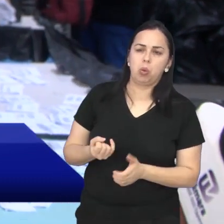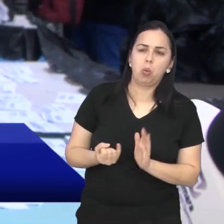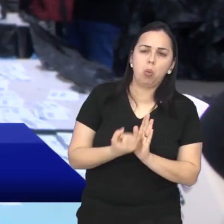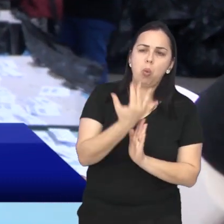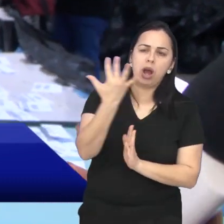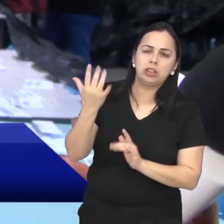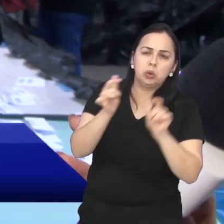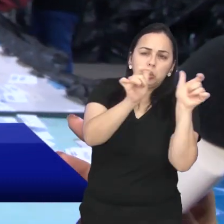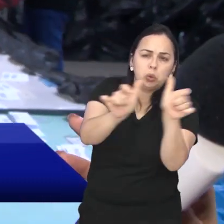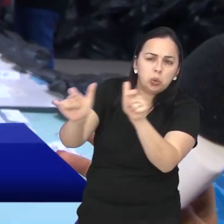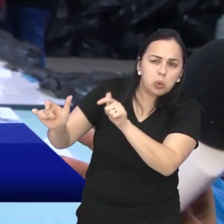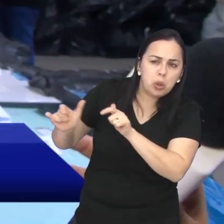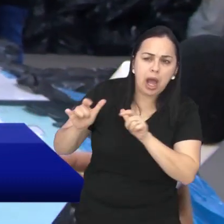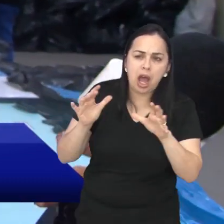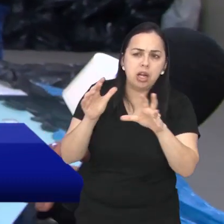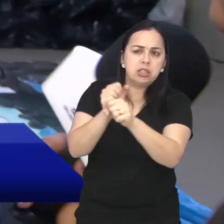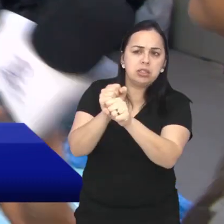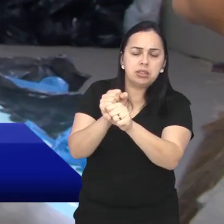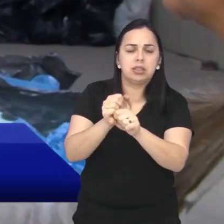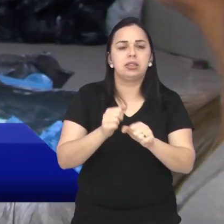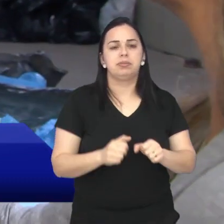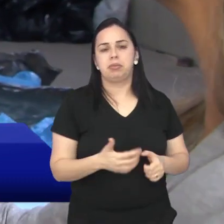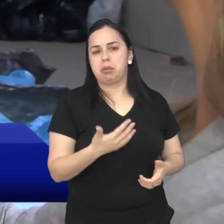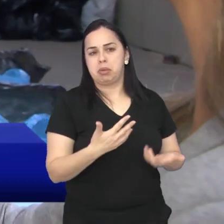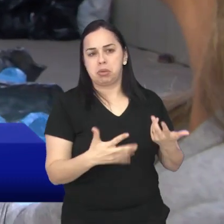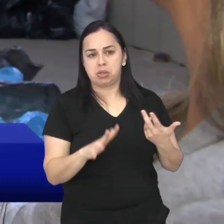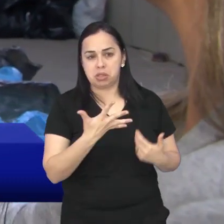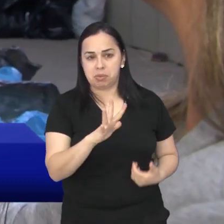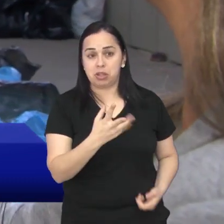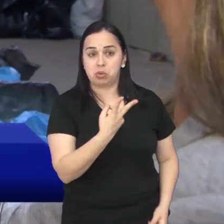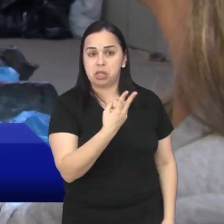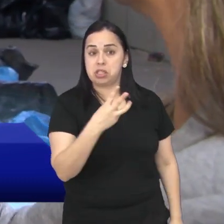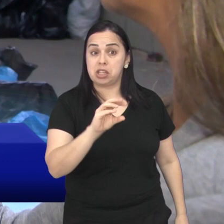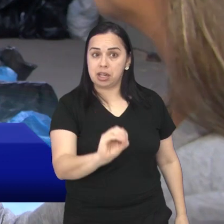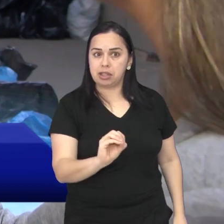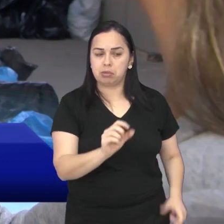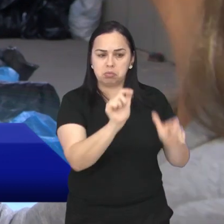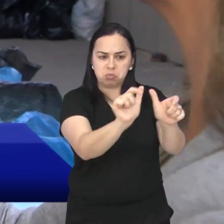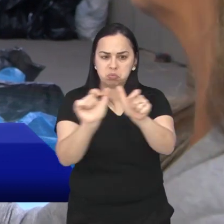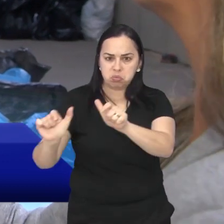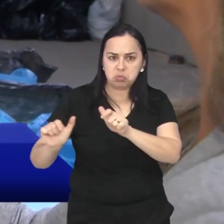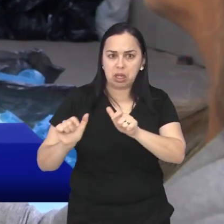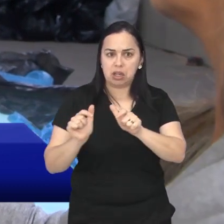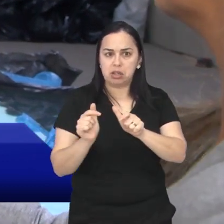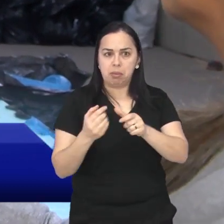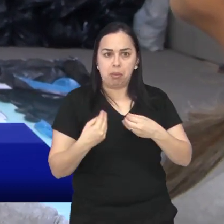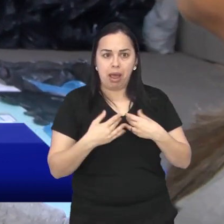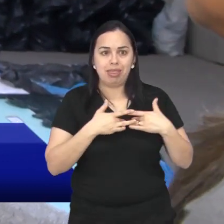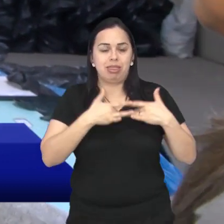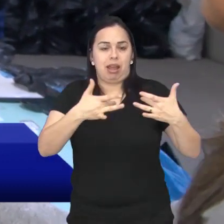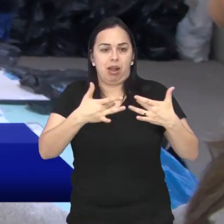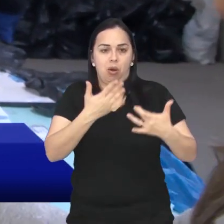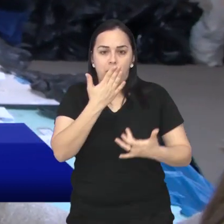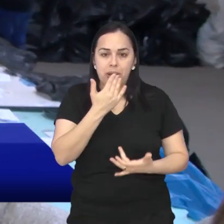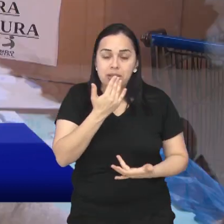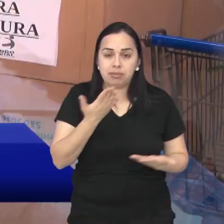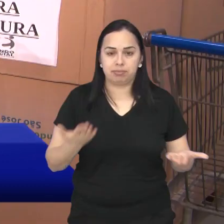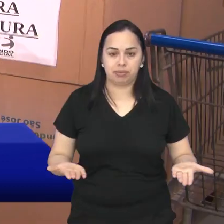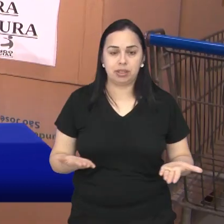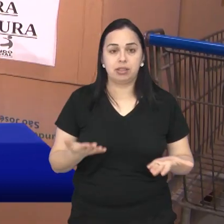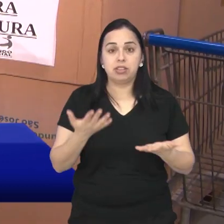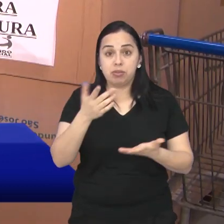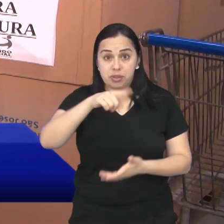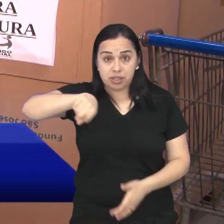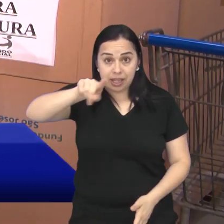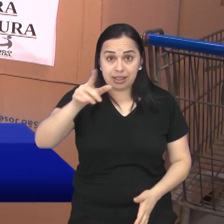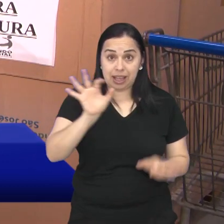quantos pontos de arrecadação espalhados pela cidade? São cerca de 230 pontos. E se você está assistindo e quiser se tornar